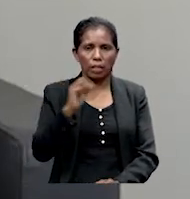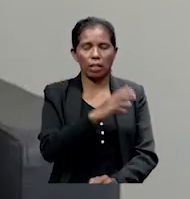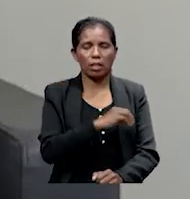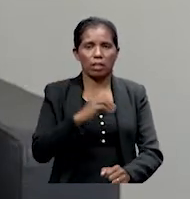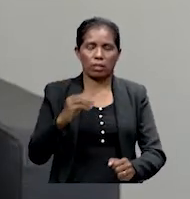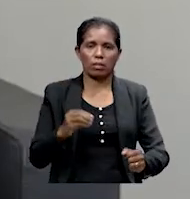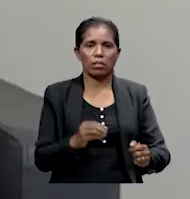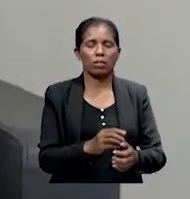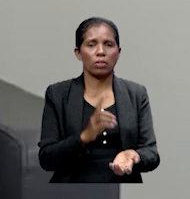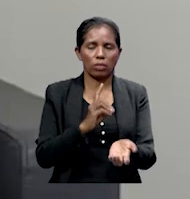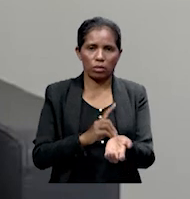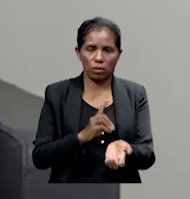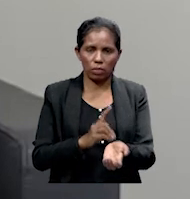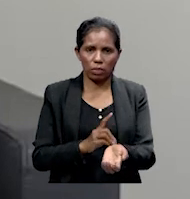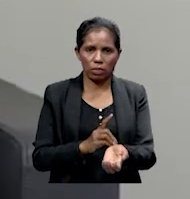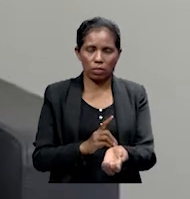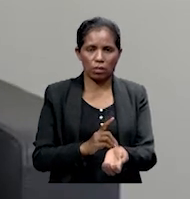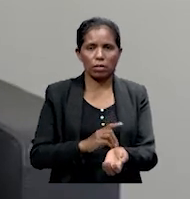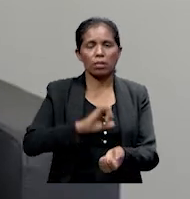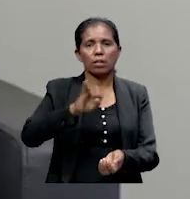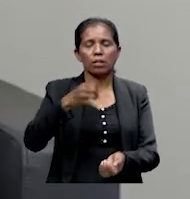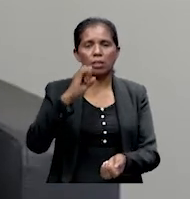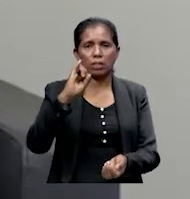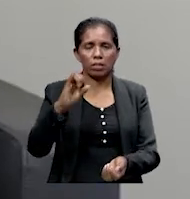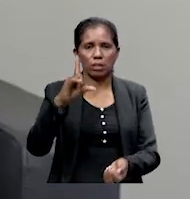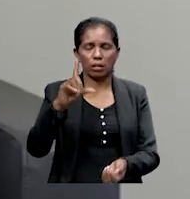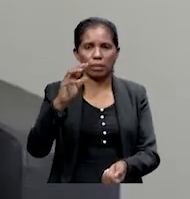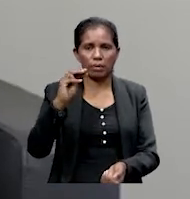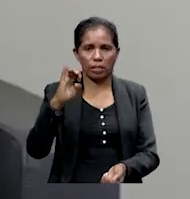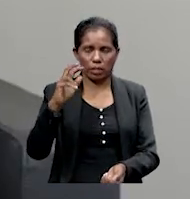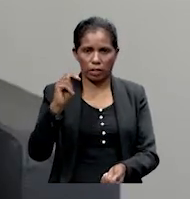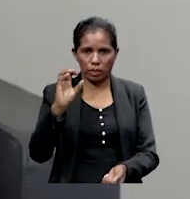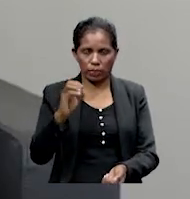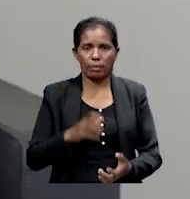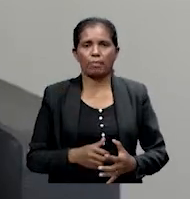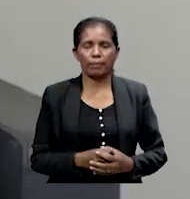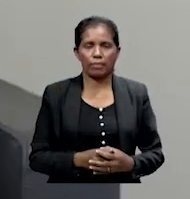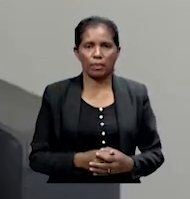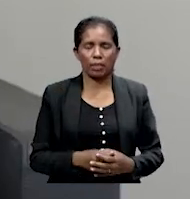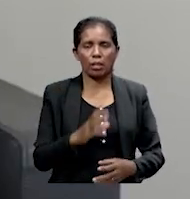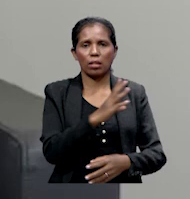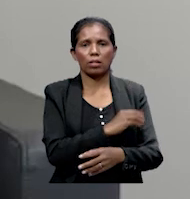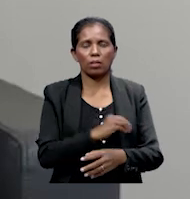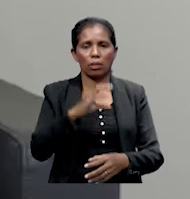e doutor Filomeno Paixão e comodoro